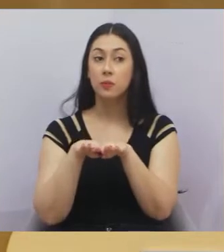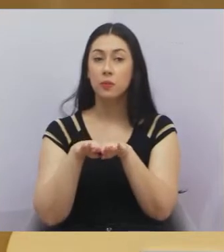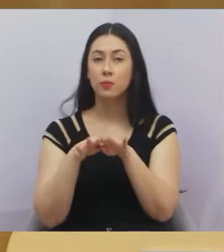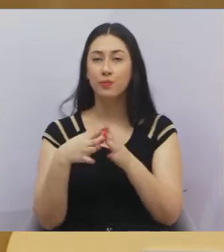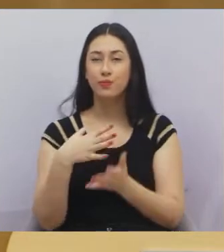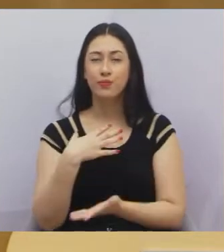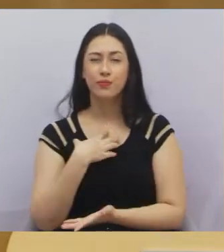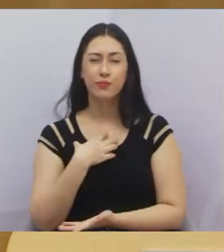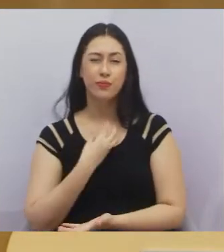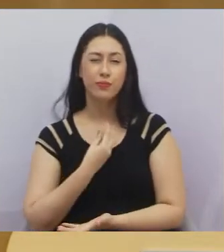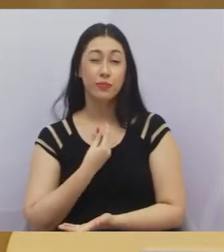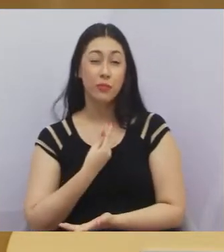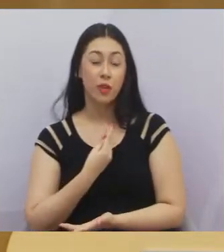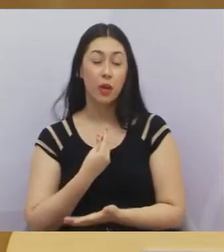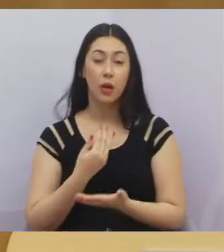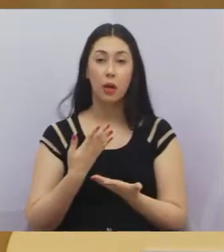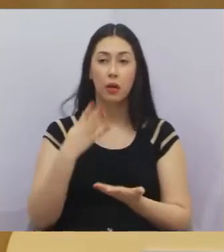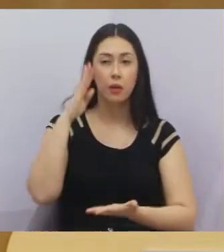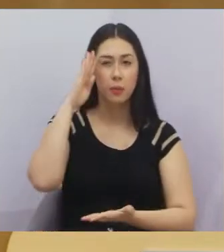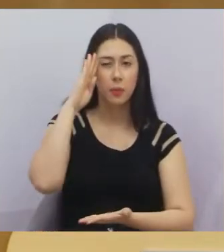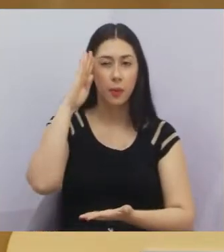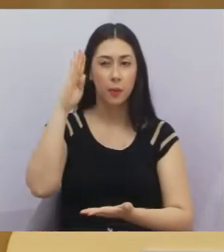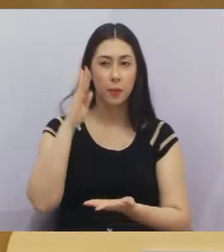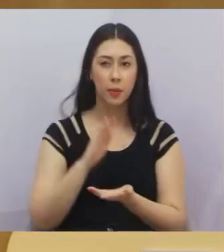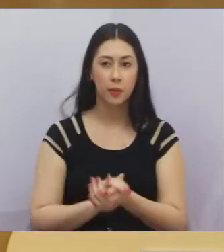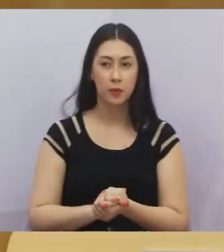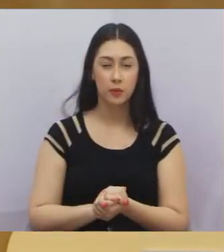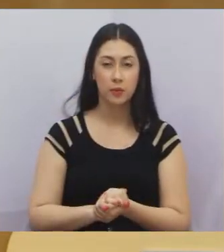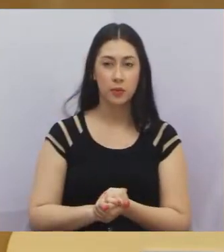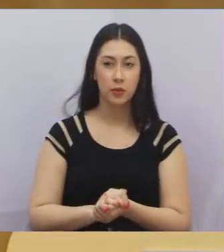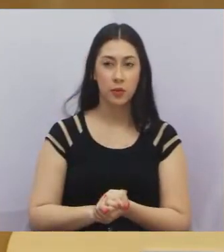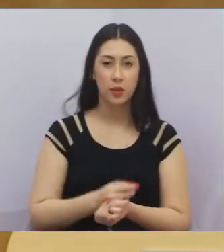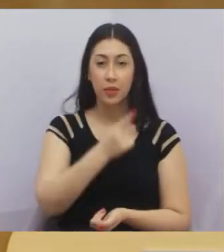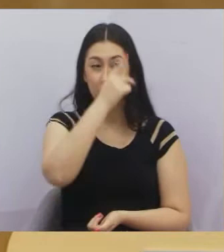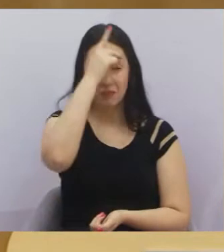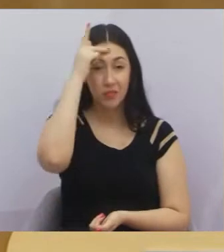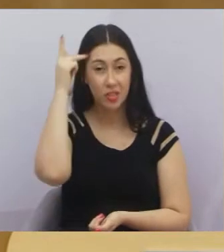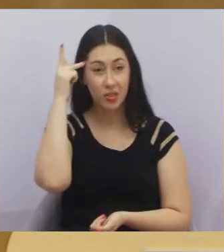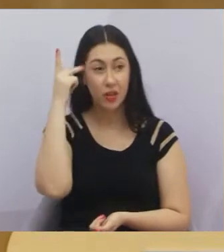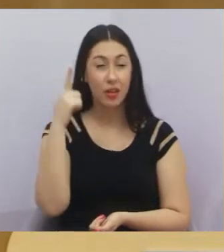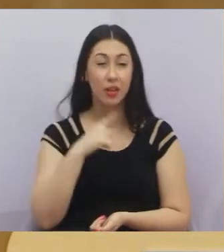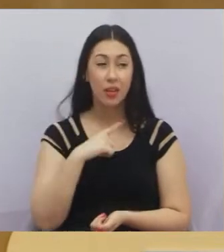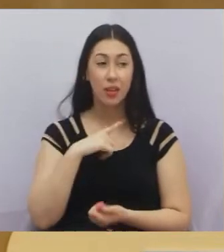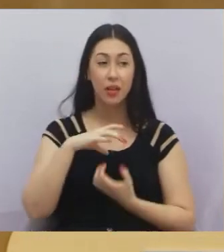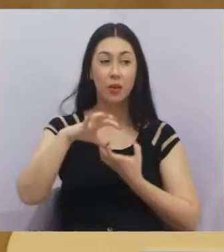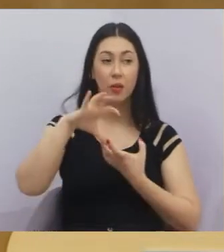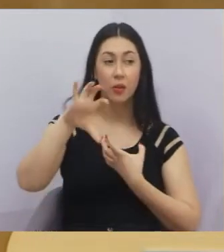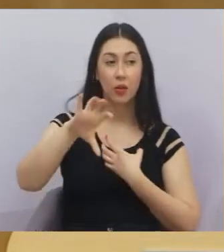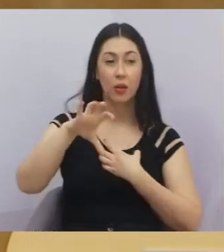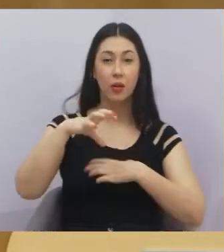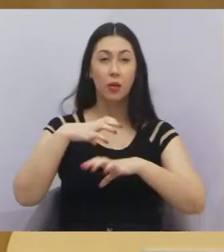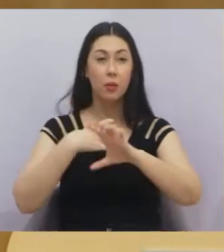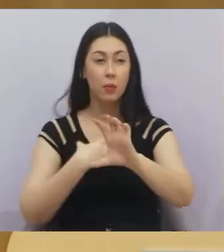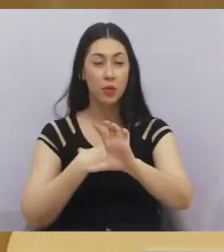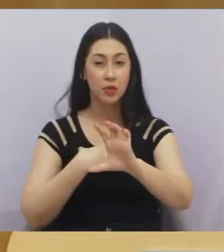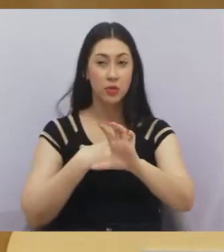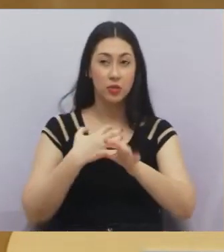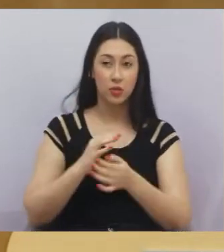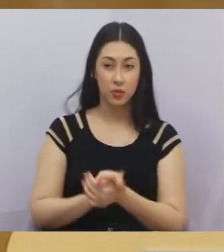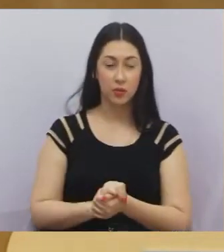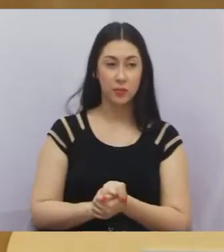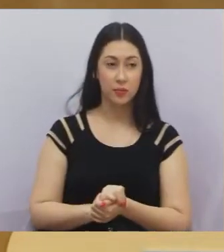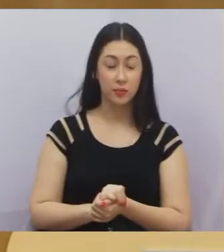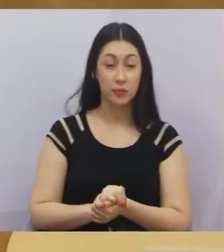mexe muito com a gente, principalmente para as pessoas que têm empatia, porque